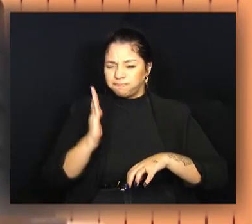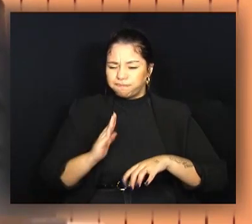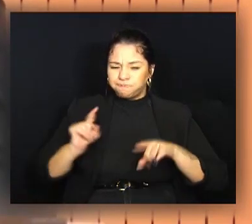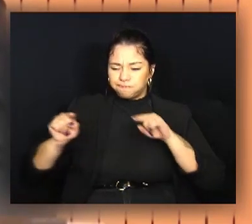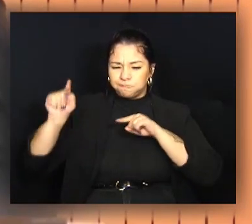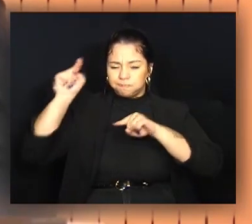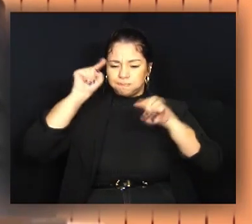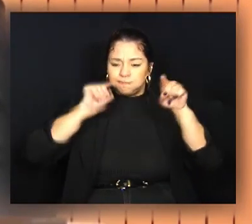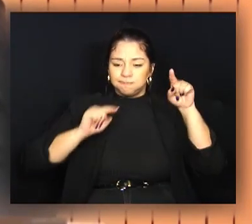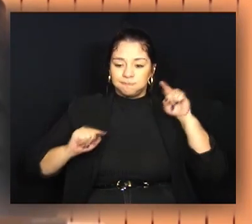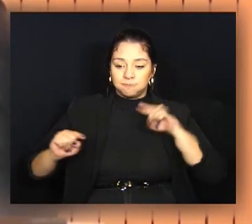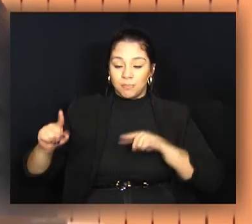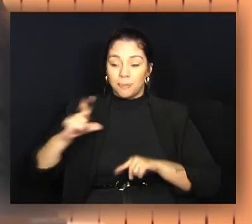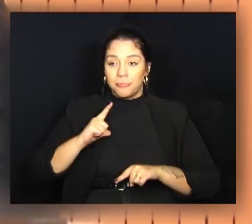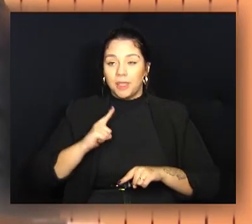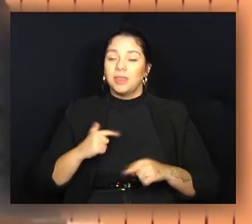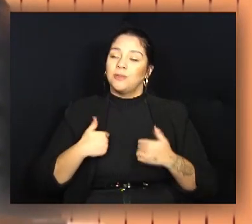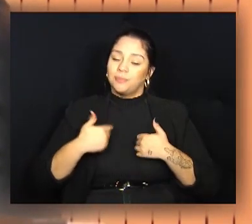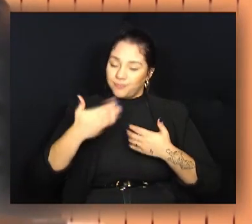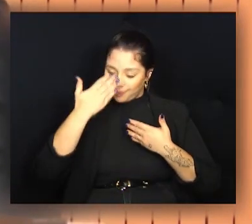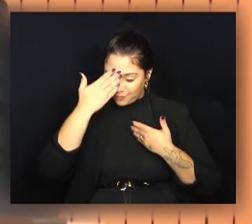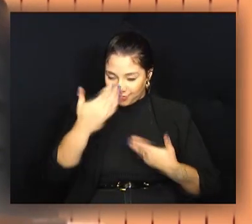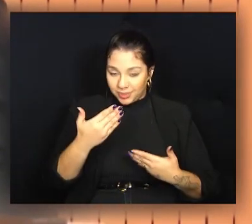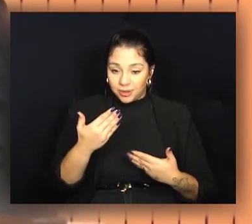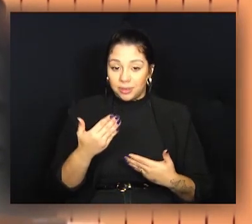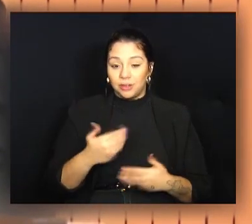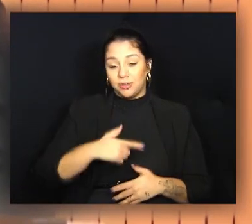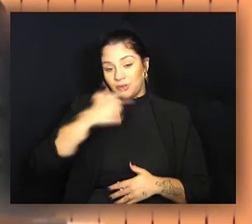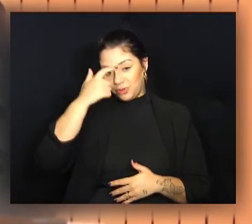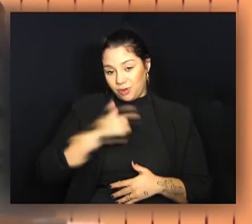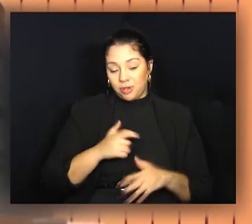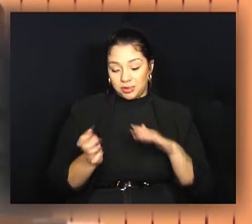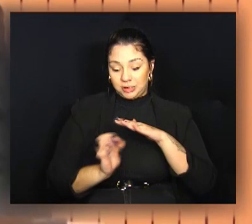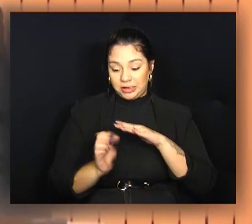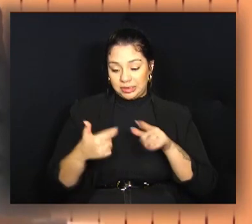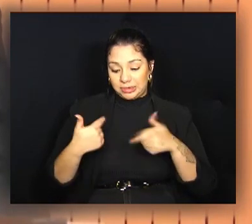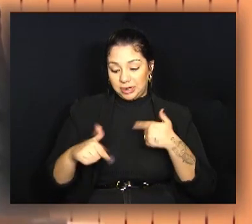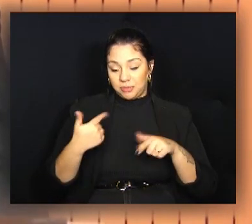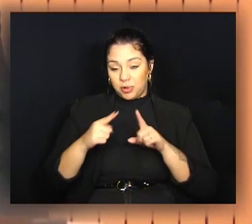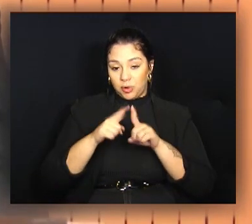nacional. Para nós, como embrapianos, como